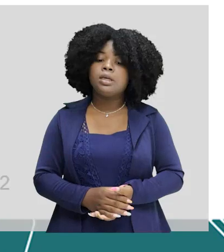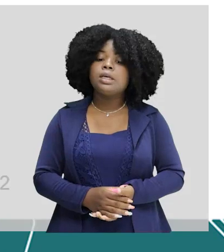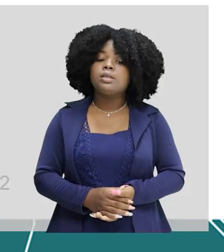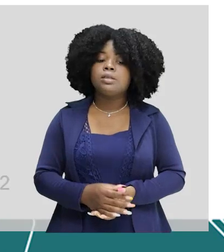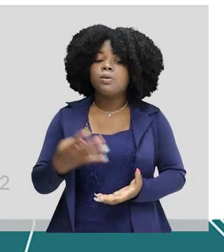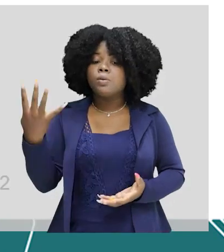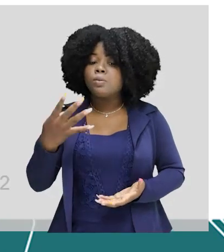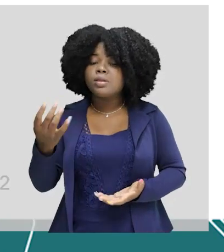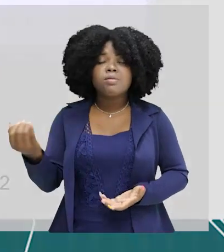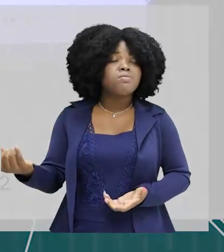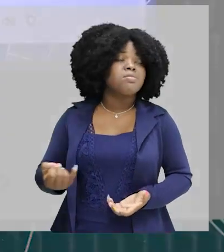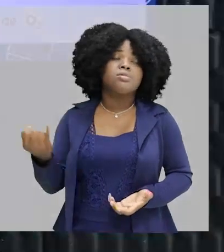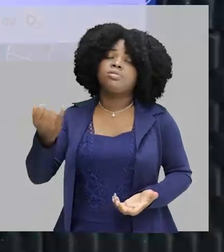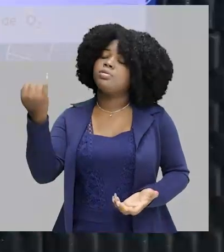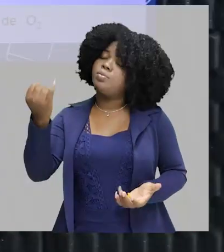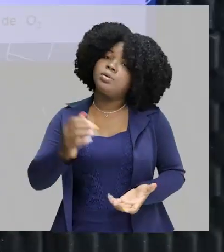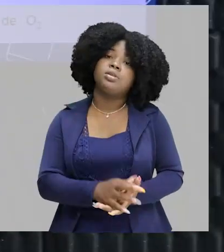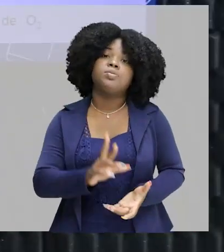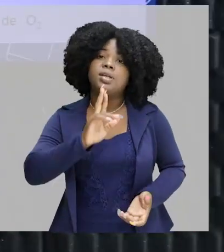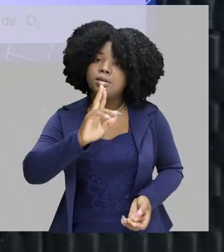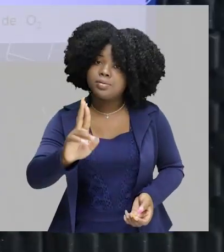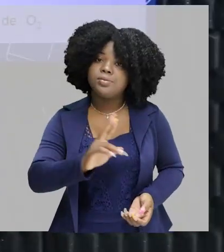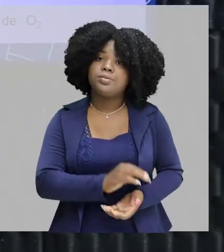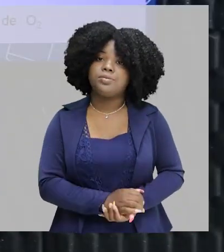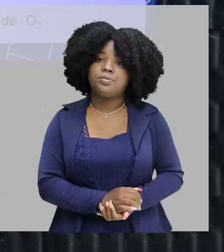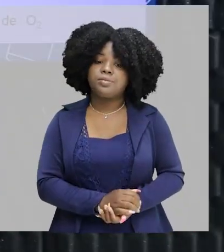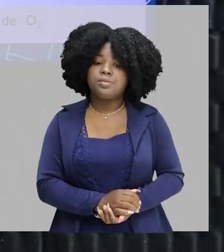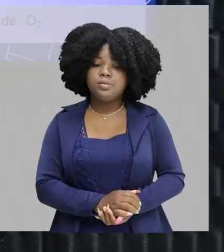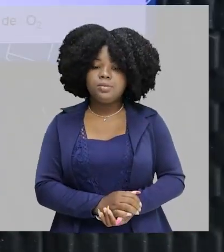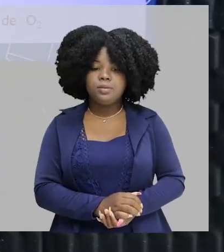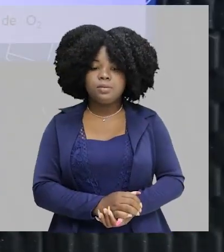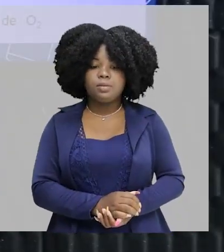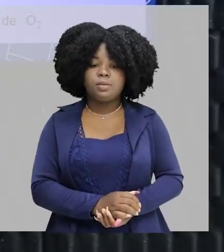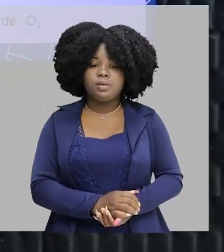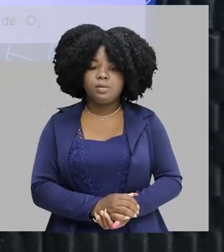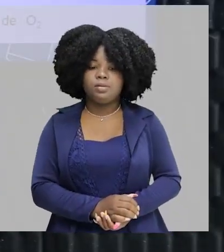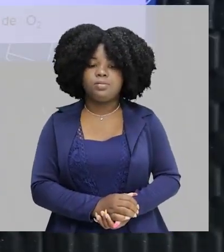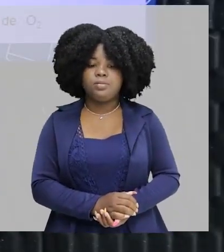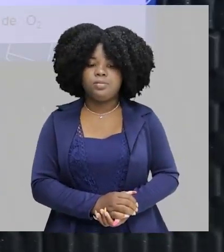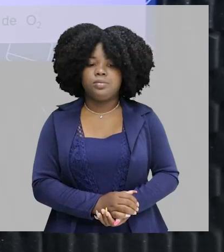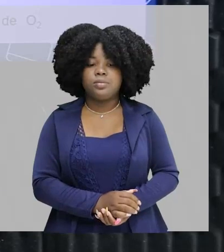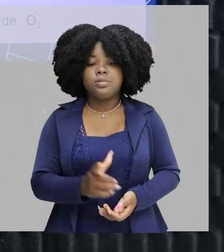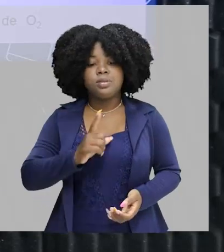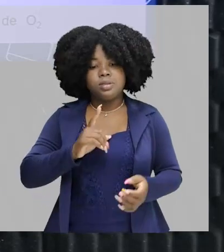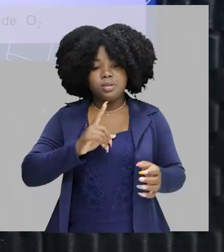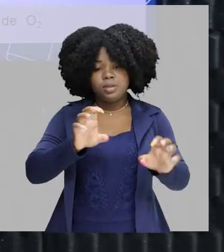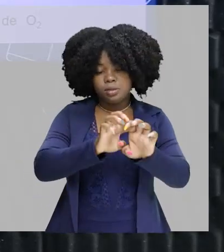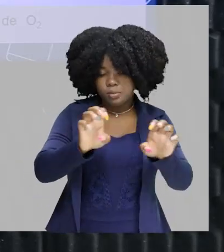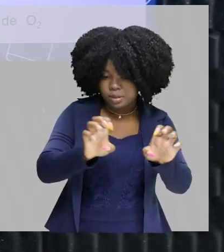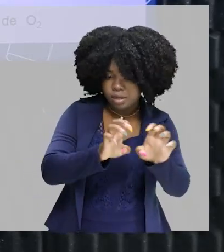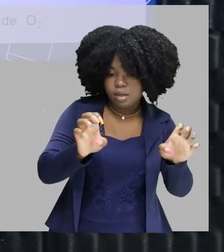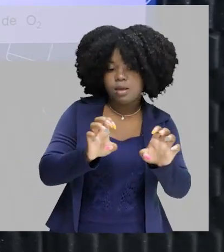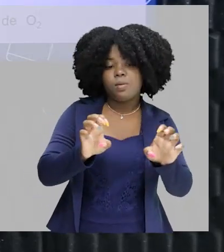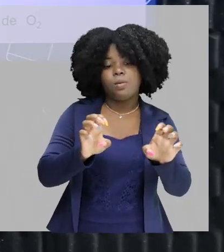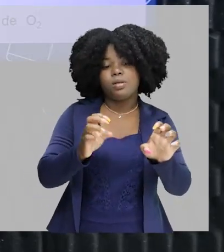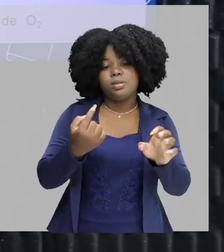importante para a resolução da questão, tá certo? Ó, nós temos aqui a equação problema, certo? A